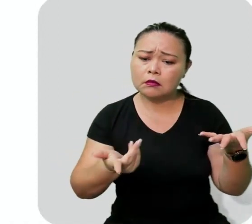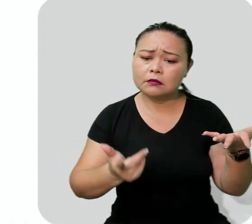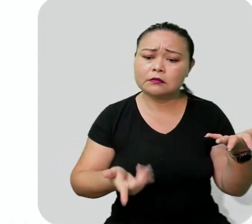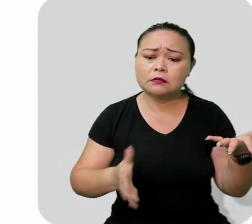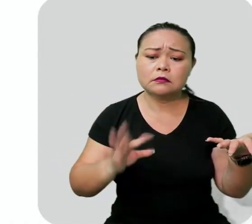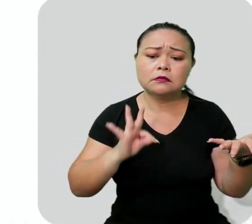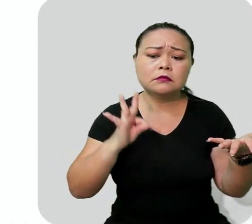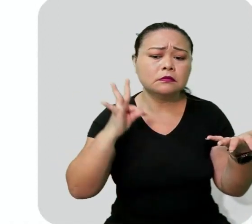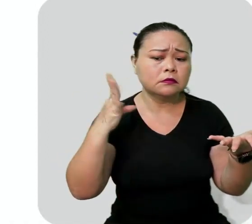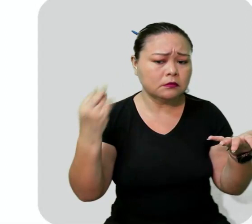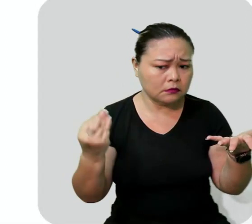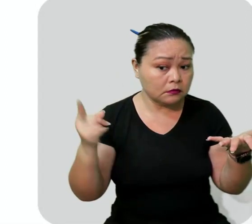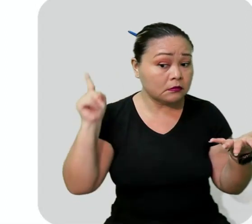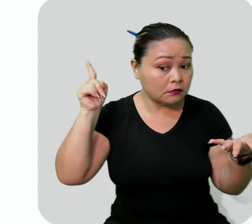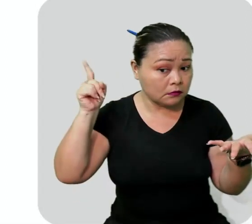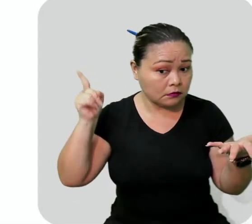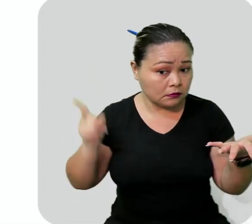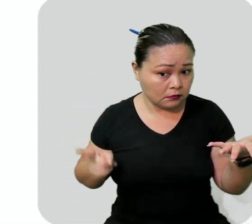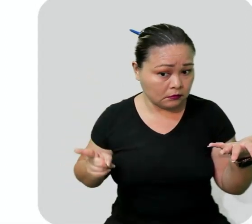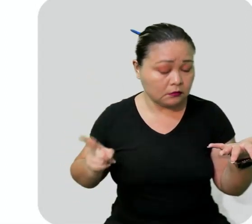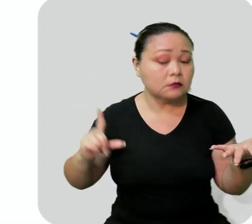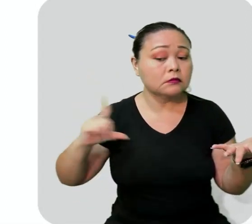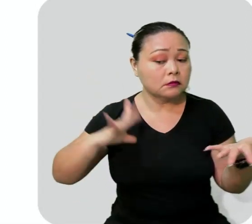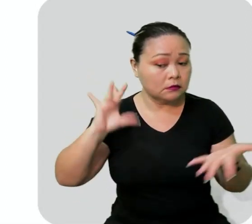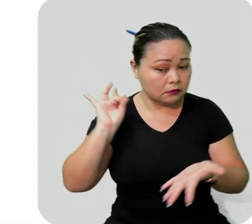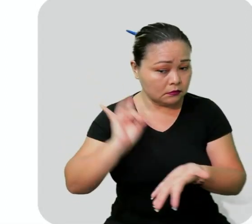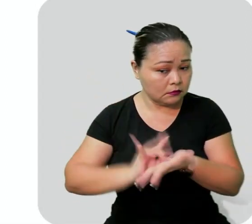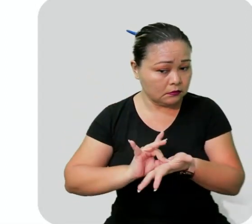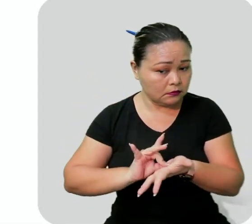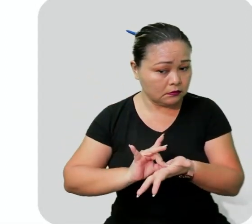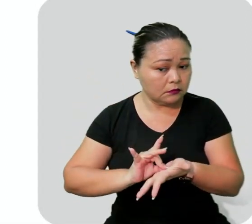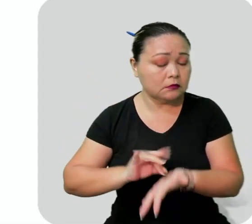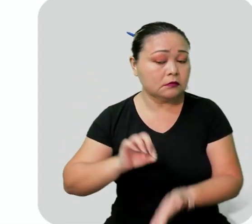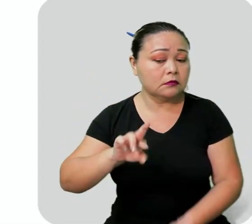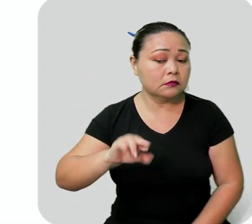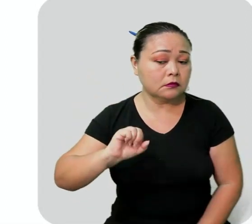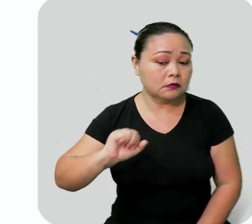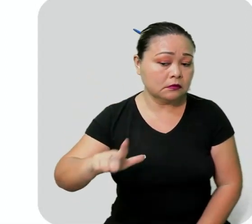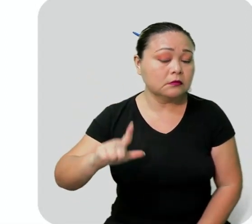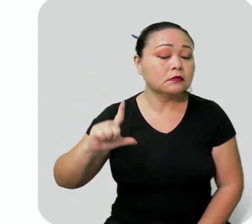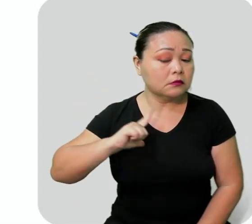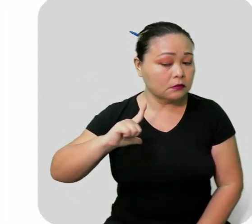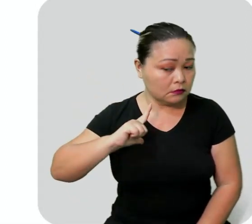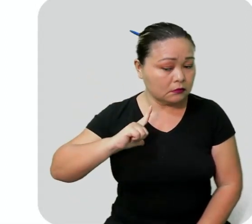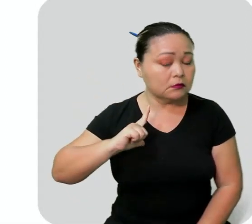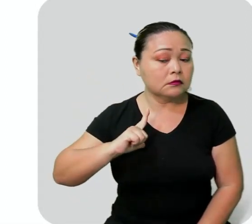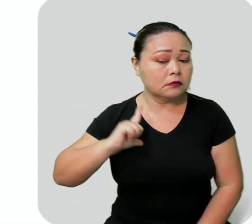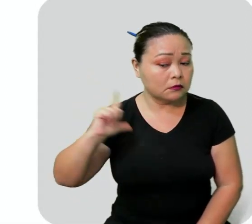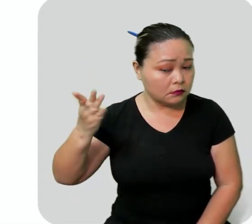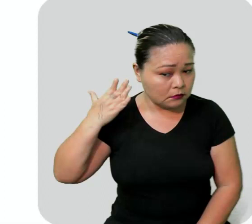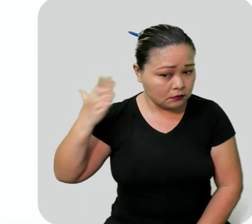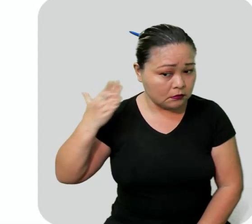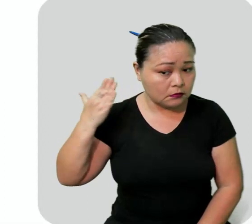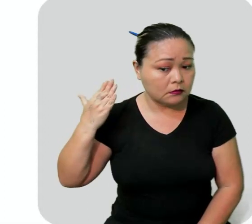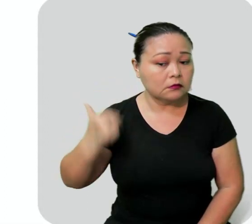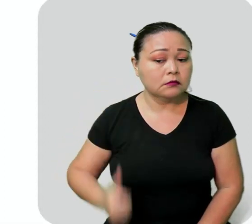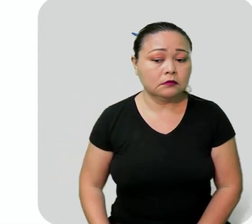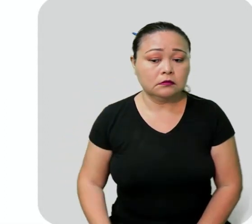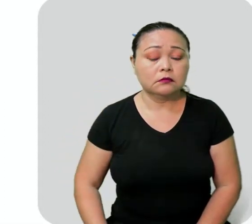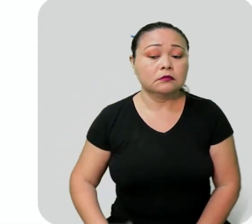E todos esses tratados aí, eles são reais, tá? Eles existem, eles existiram, na